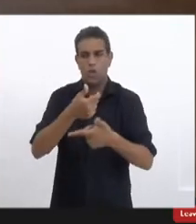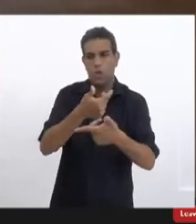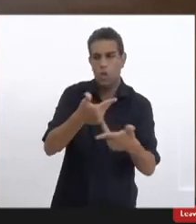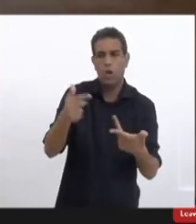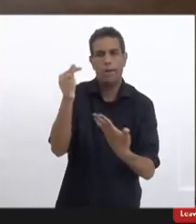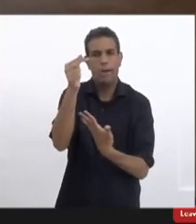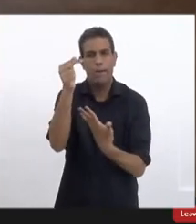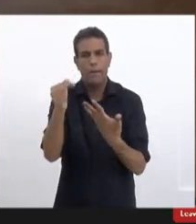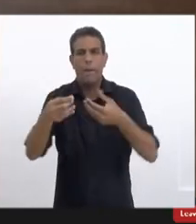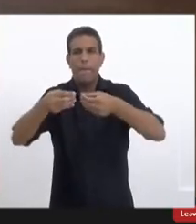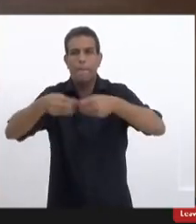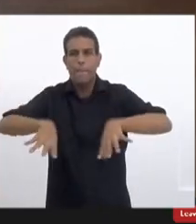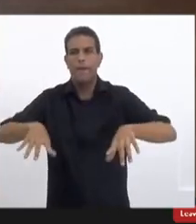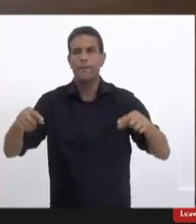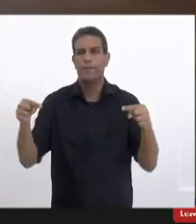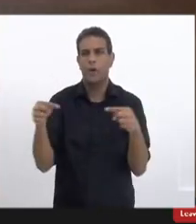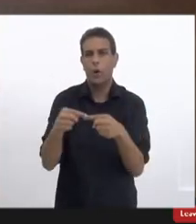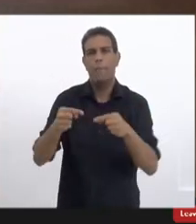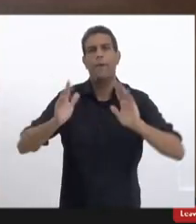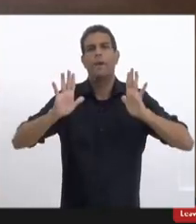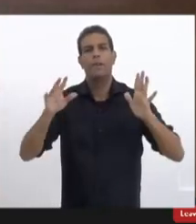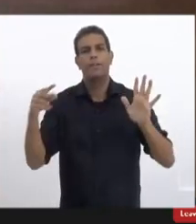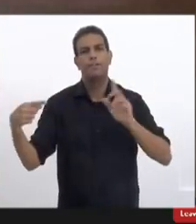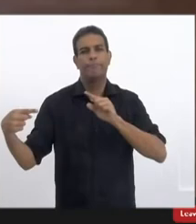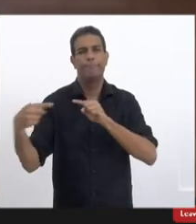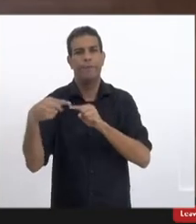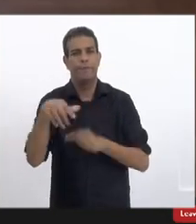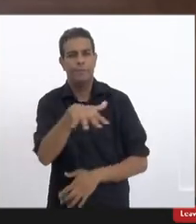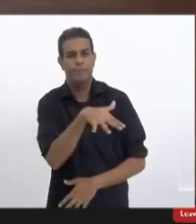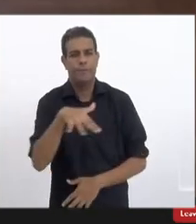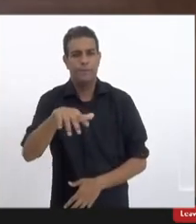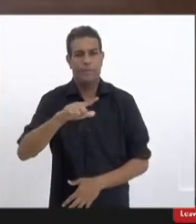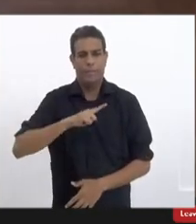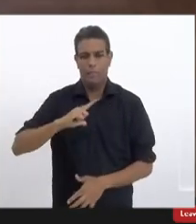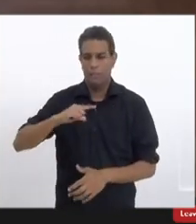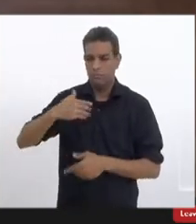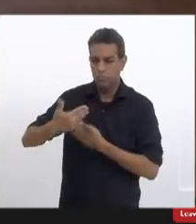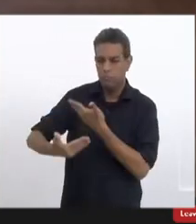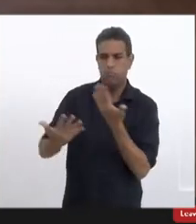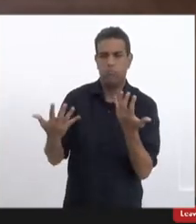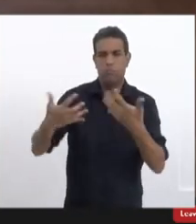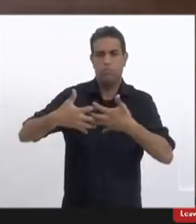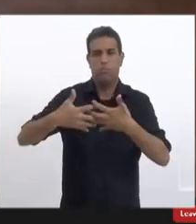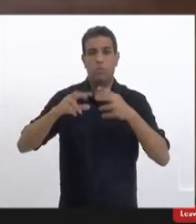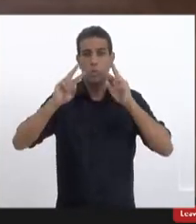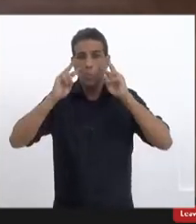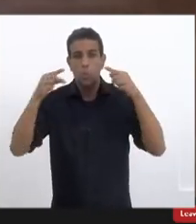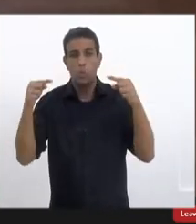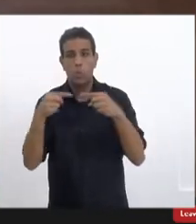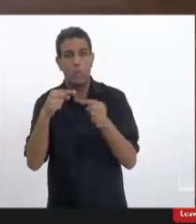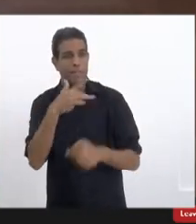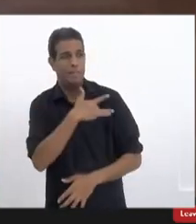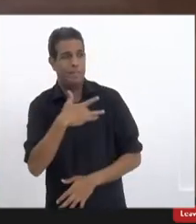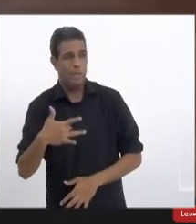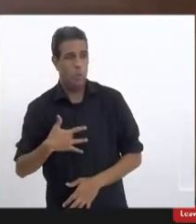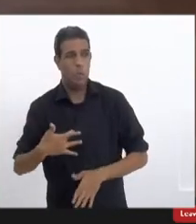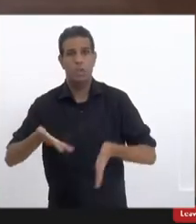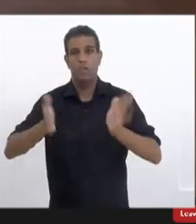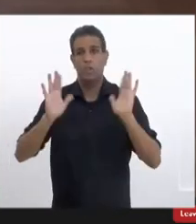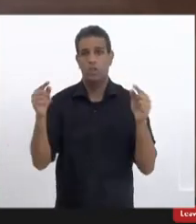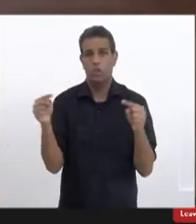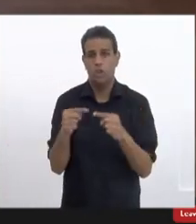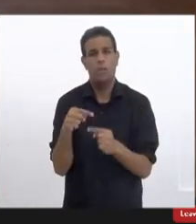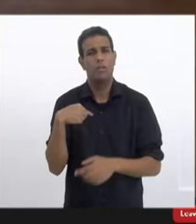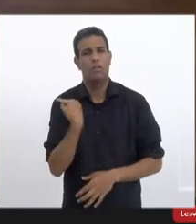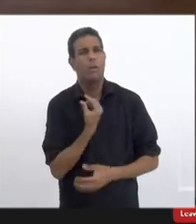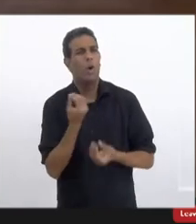está intrinsecamente ligado a esses determinantes, intrinsecamente ligado a uma questão de saúde mental. E